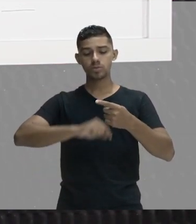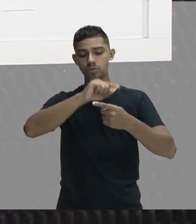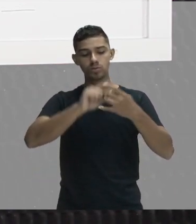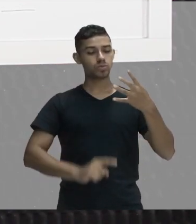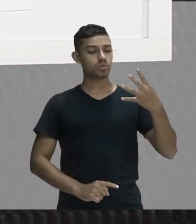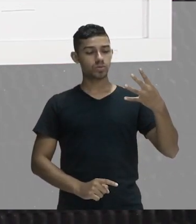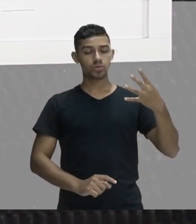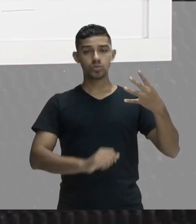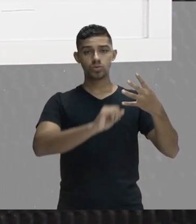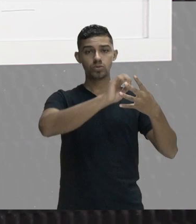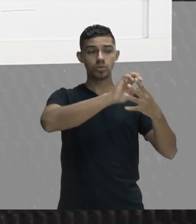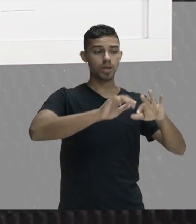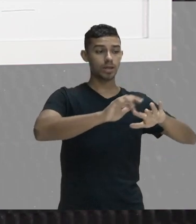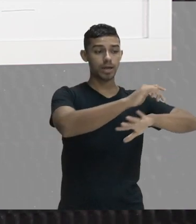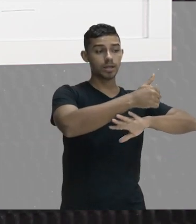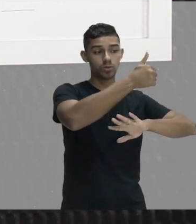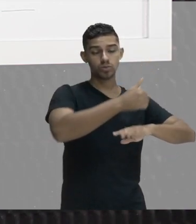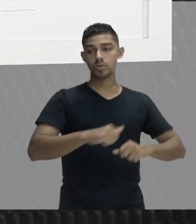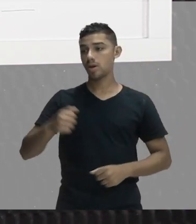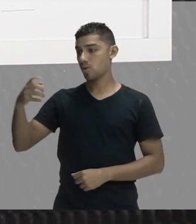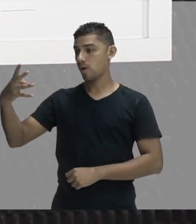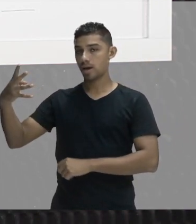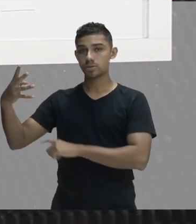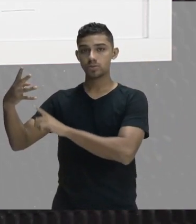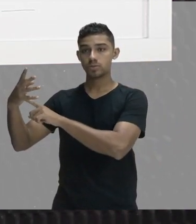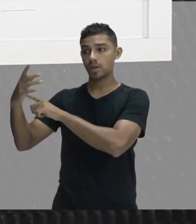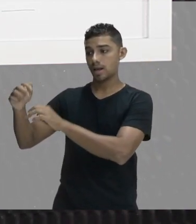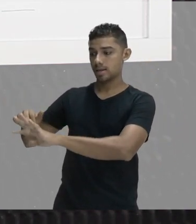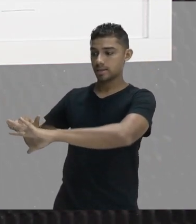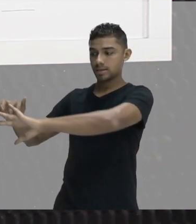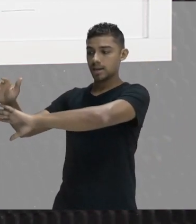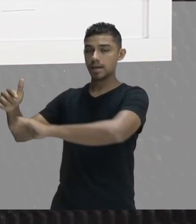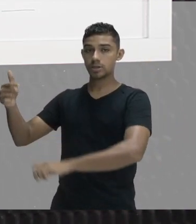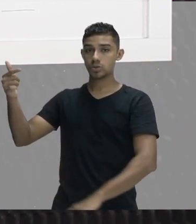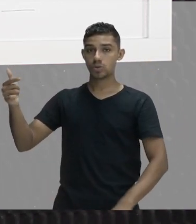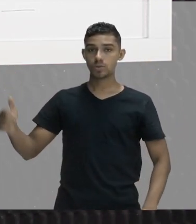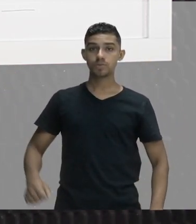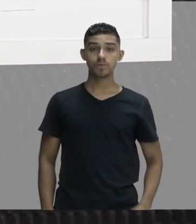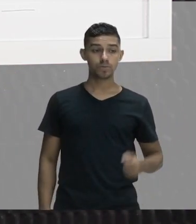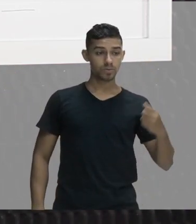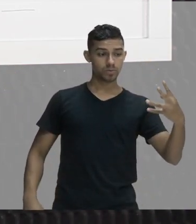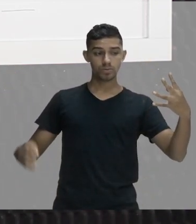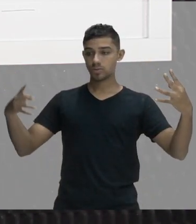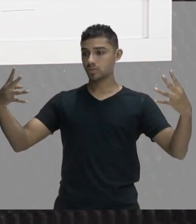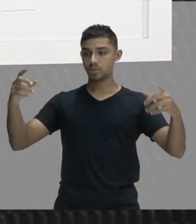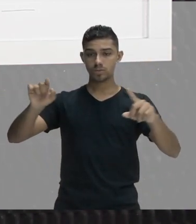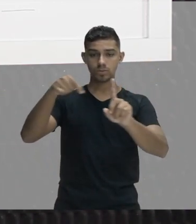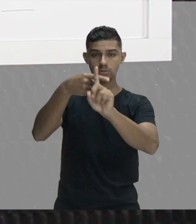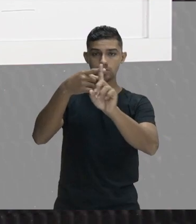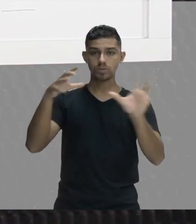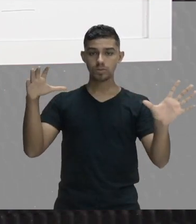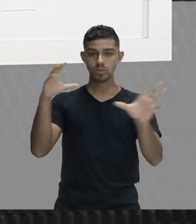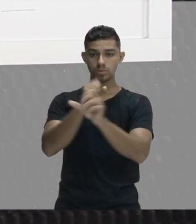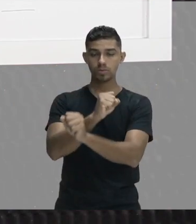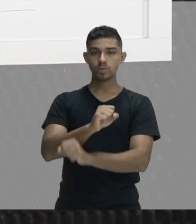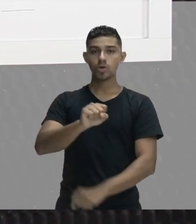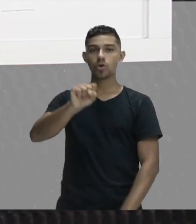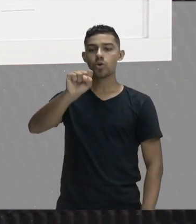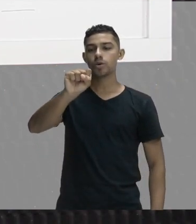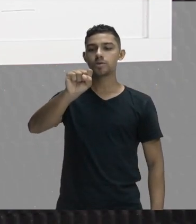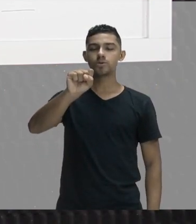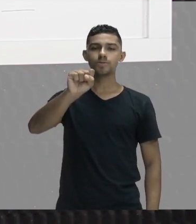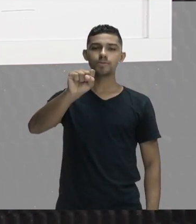que da escada 1 com 4 da escada 2. Então você tem aqui 8 possibilidades disso